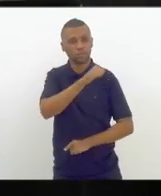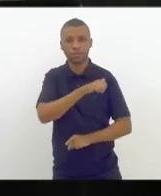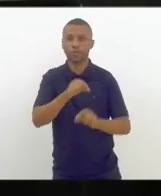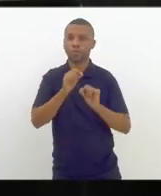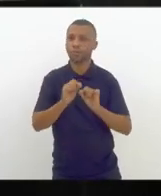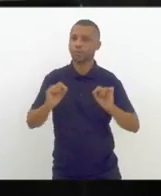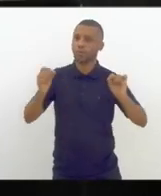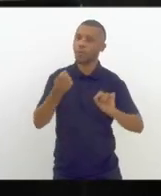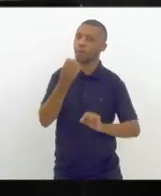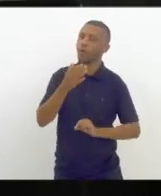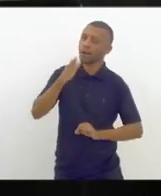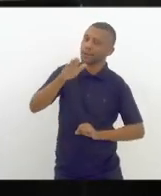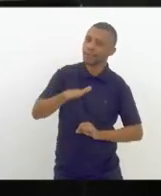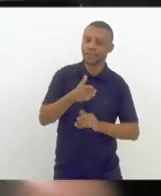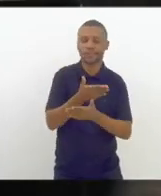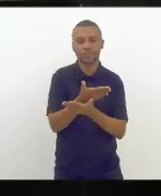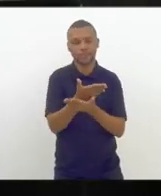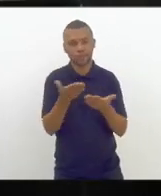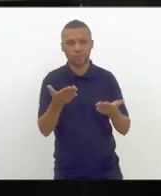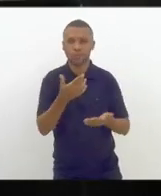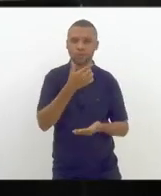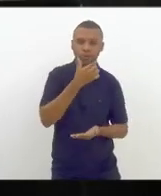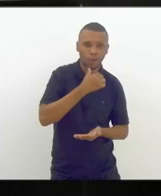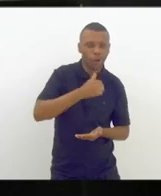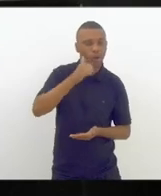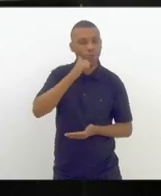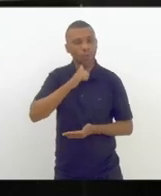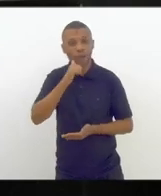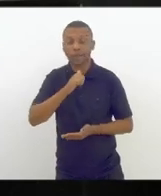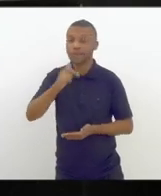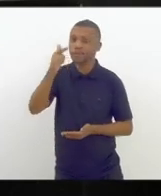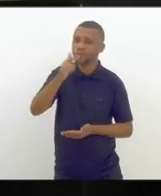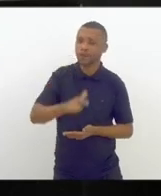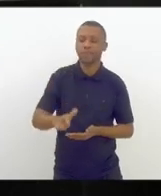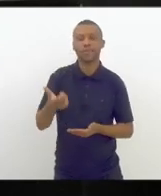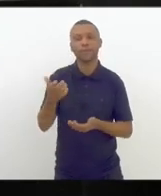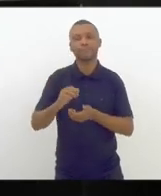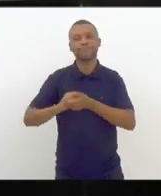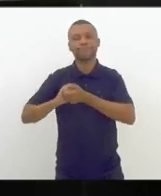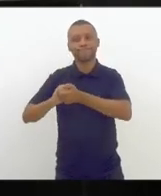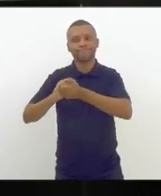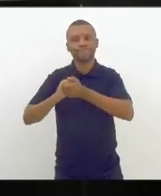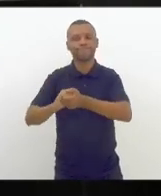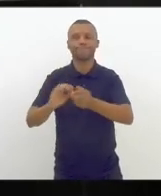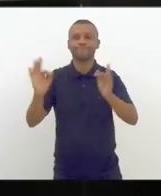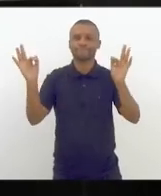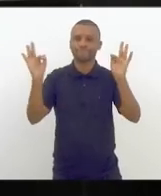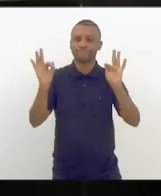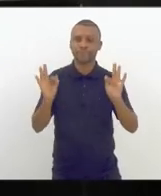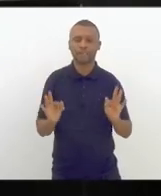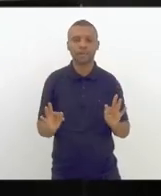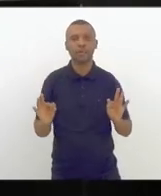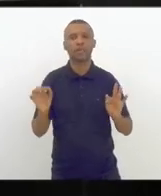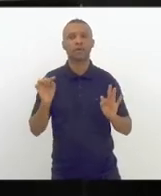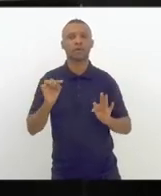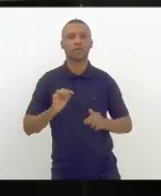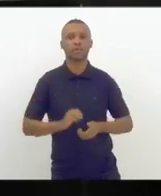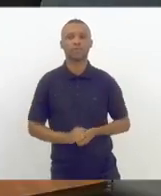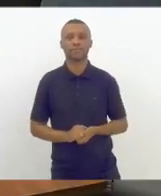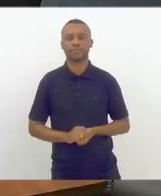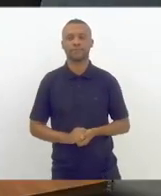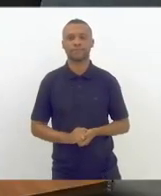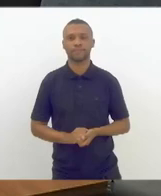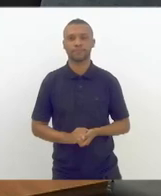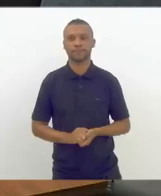boa tarde a todos e a todas e, novamente, felicitar aqueles que se sagraram vitoriosos.